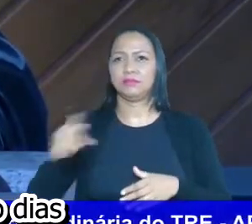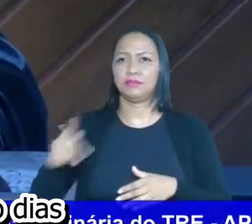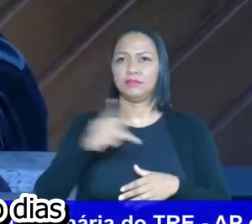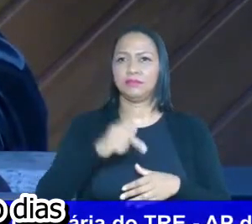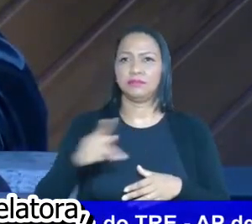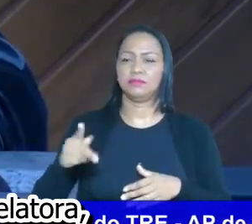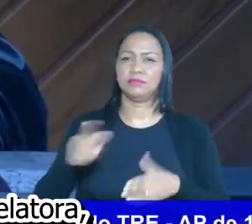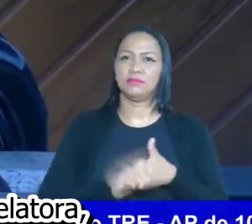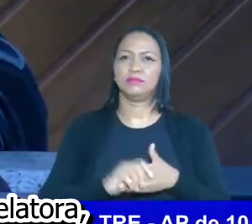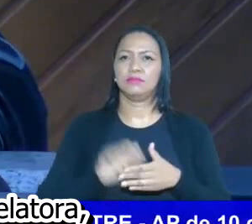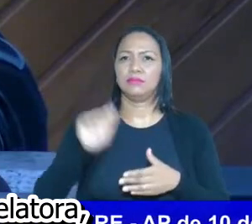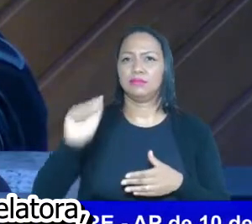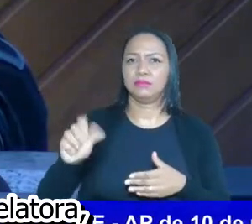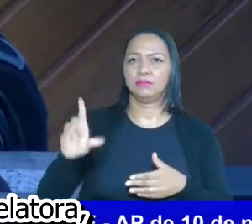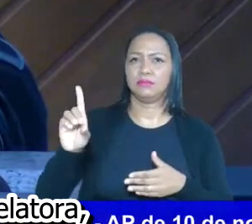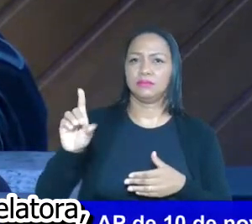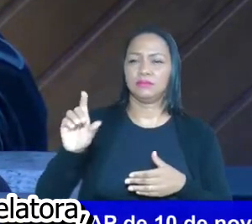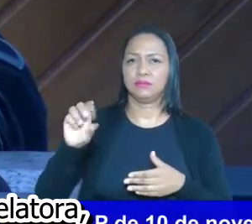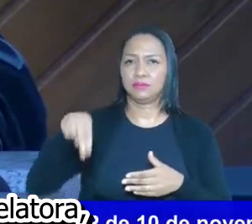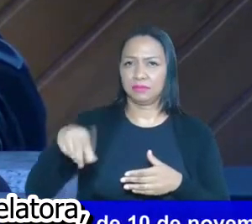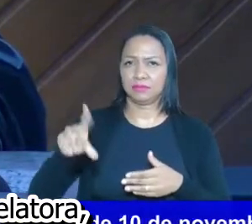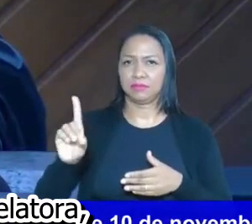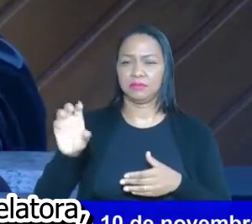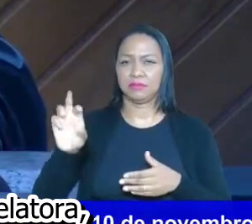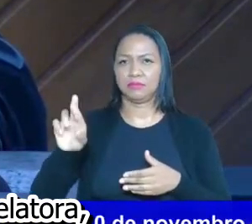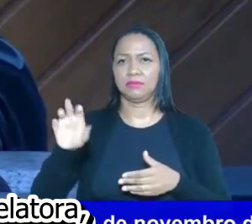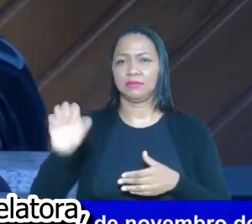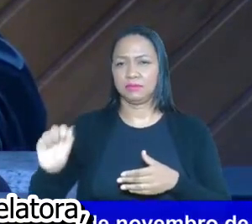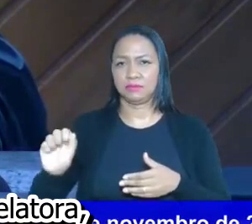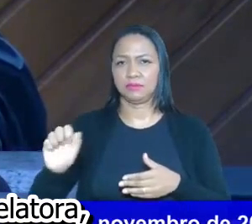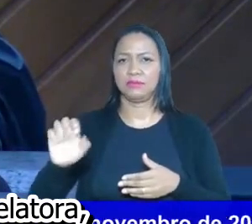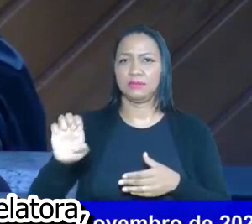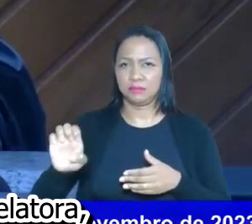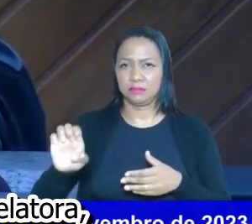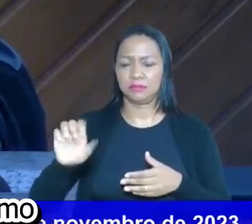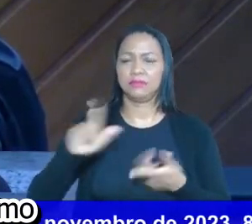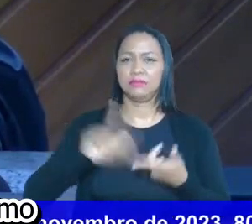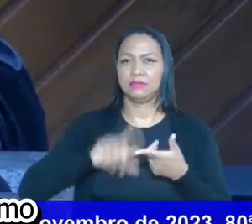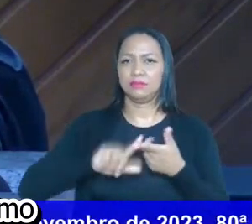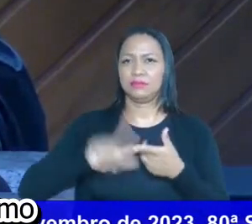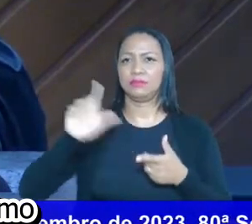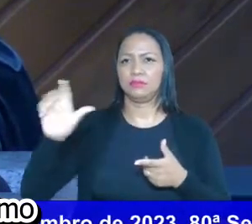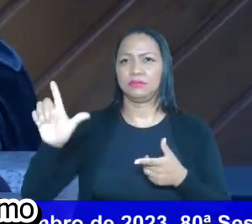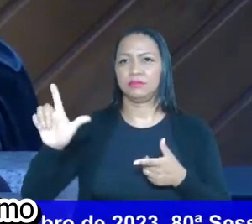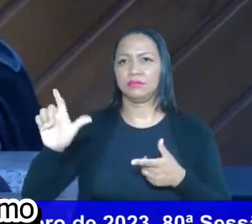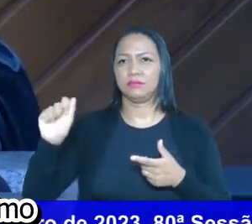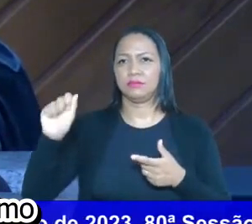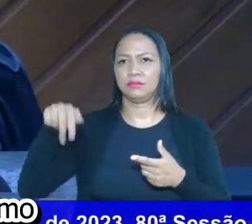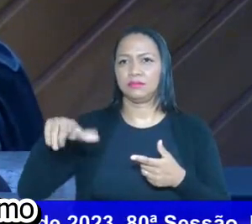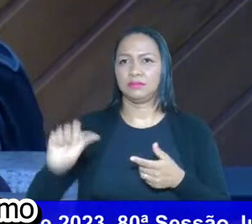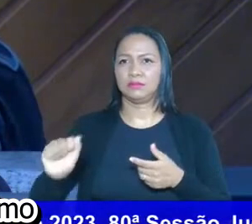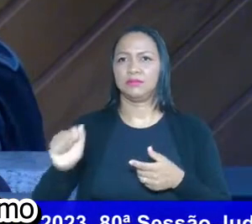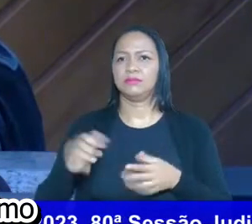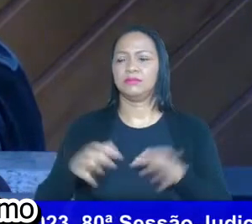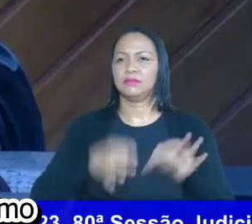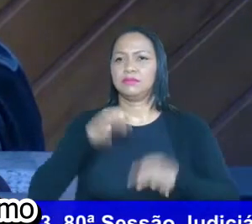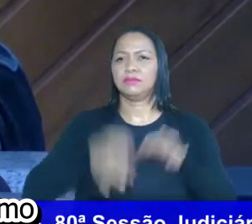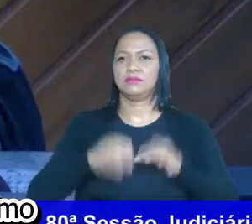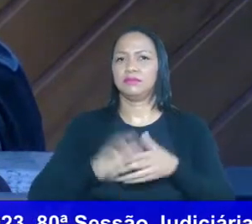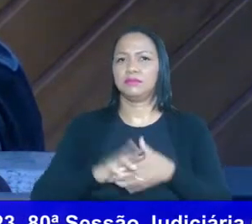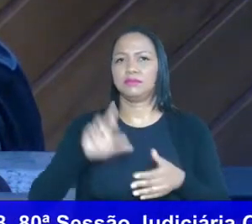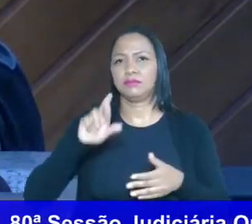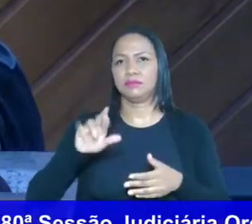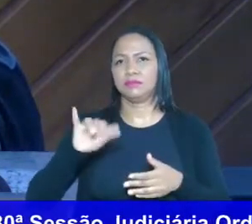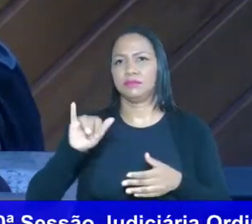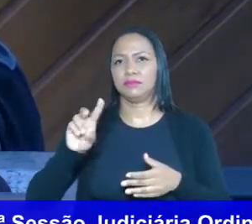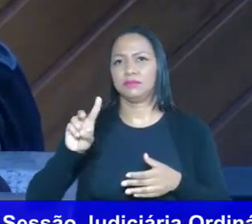André dos Santos Abidon e Lana do Socorro Dias Picanço. Comporão a turma julgadora, além da relatora, os juízes Rivaldo Valente,